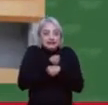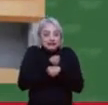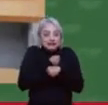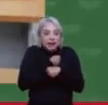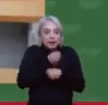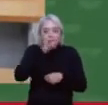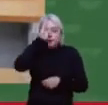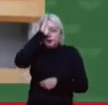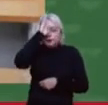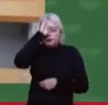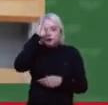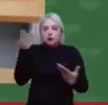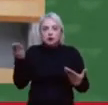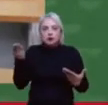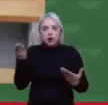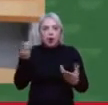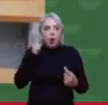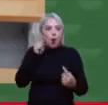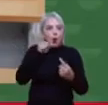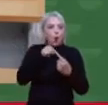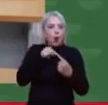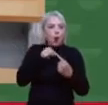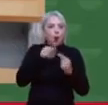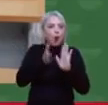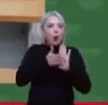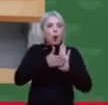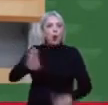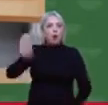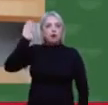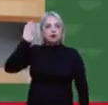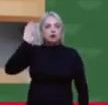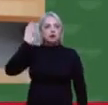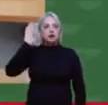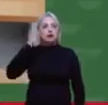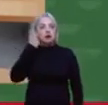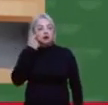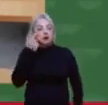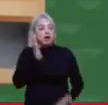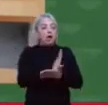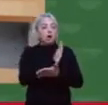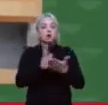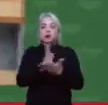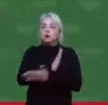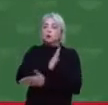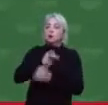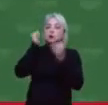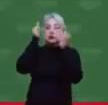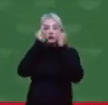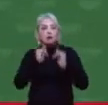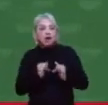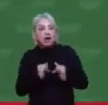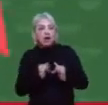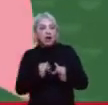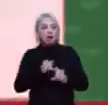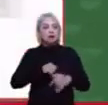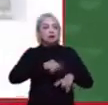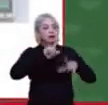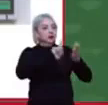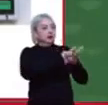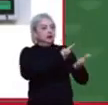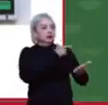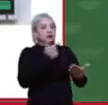a principal mote agora de campanha. Nós vamos mostrar algumas imagens aqui de matérias de